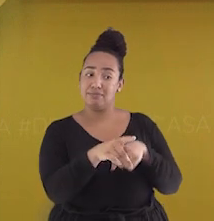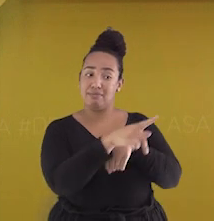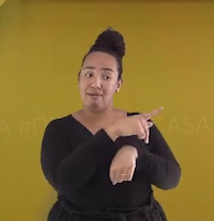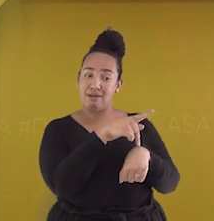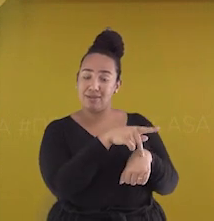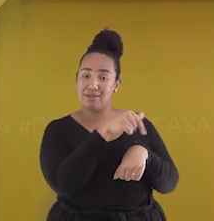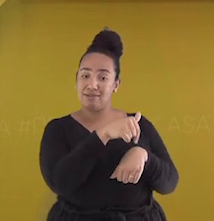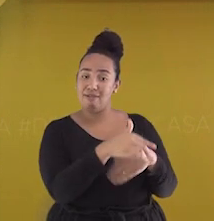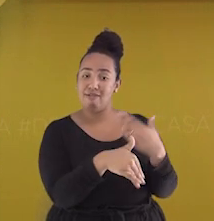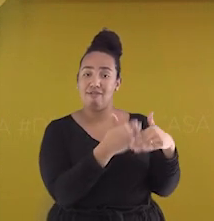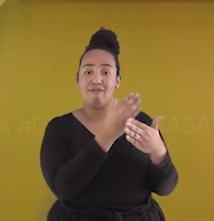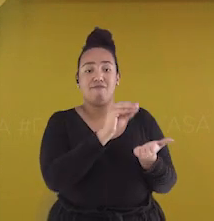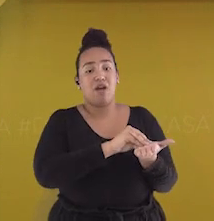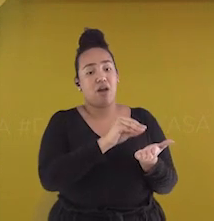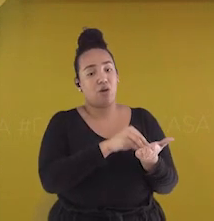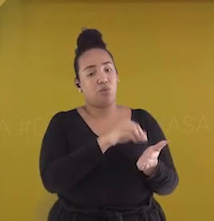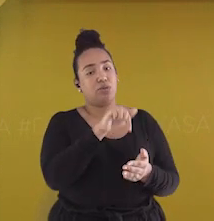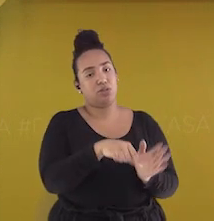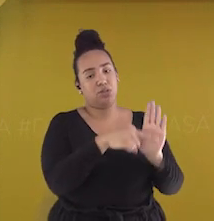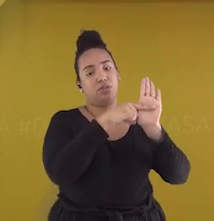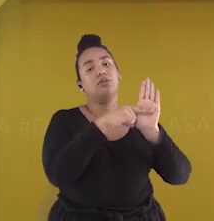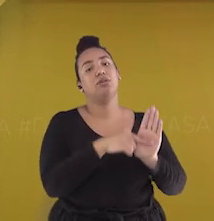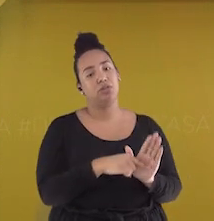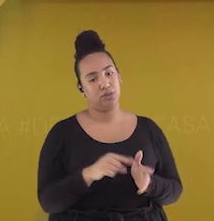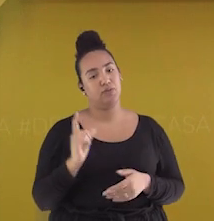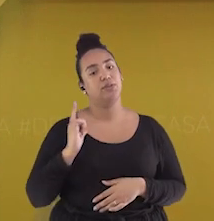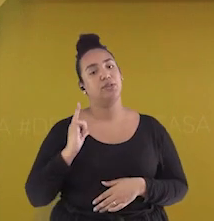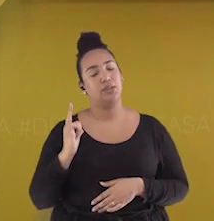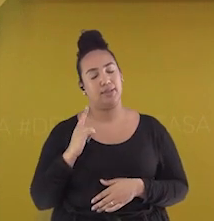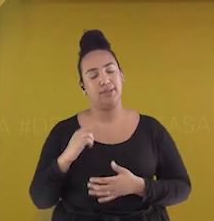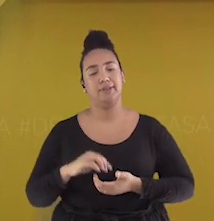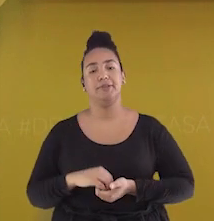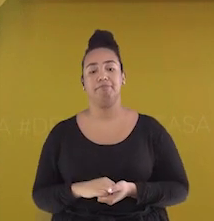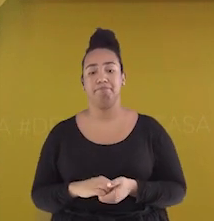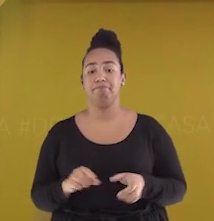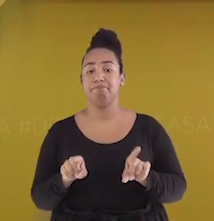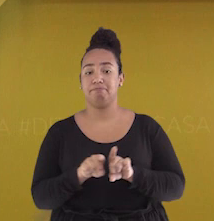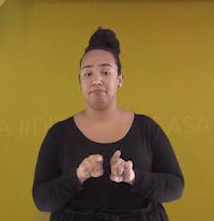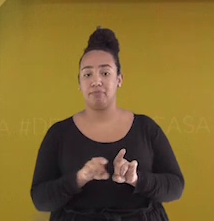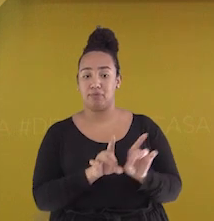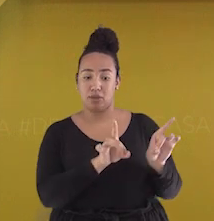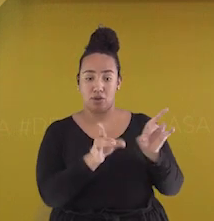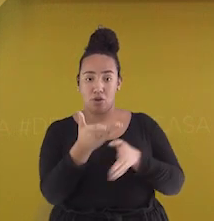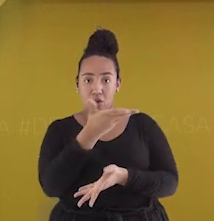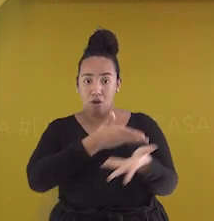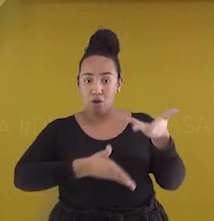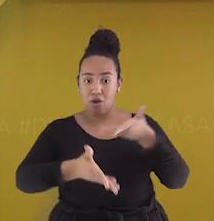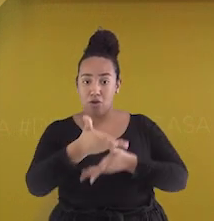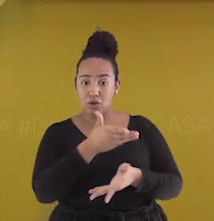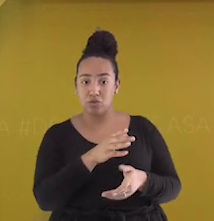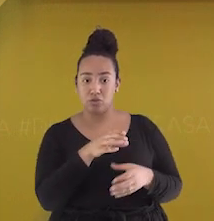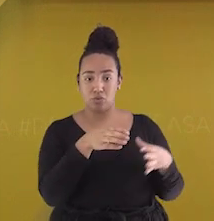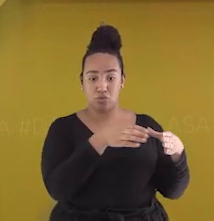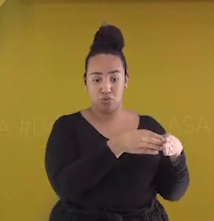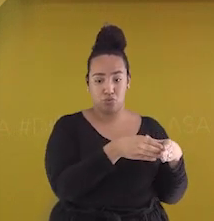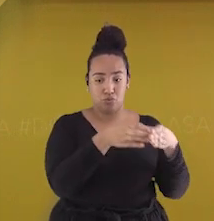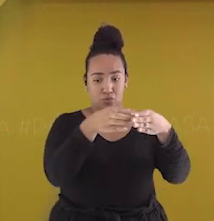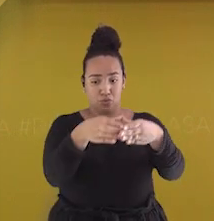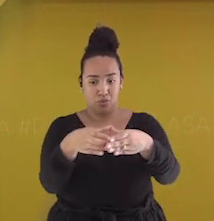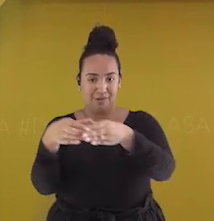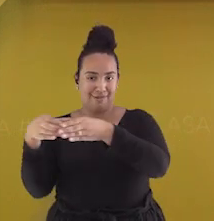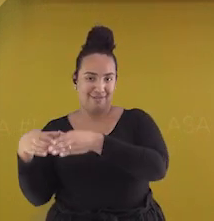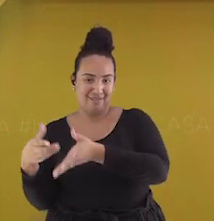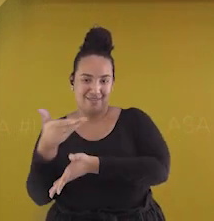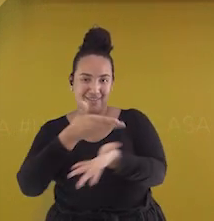os mais fracos. As interações comerciais tendem a ser feitas entre blocos